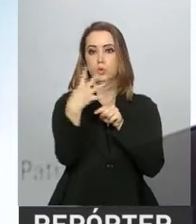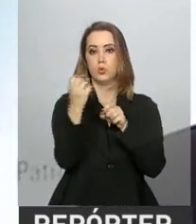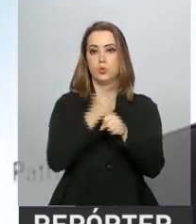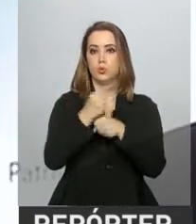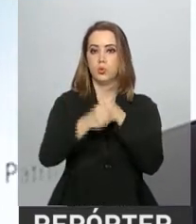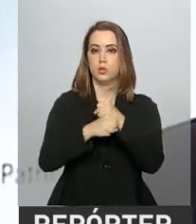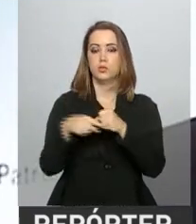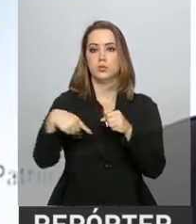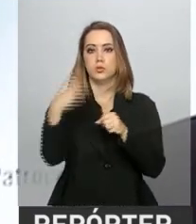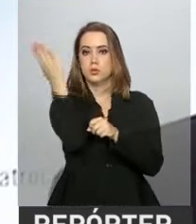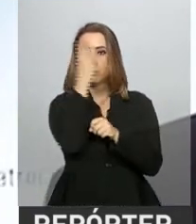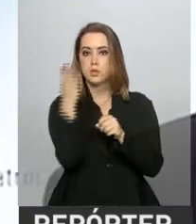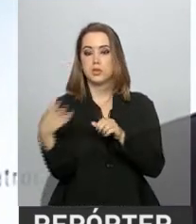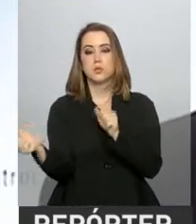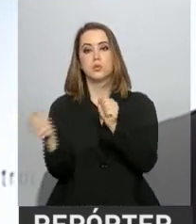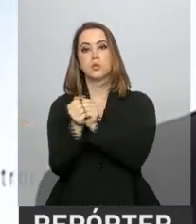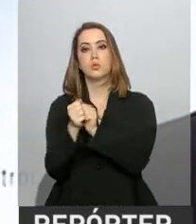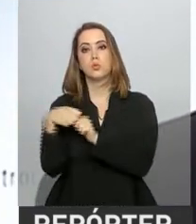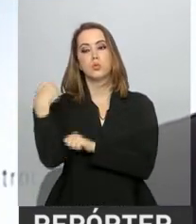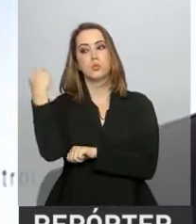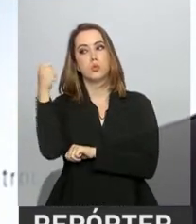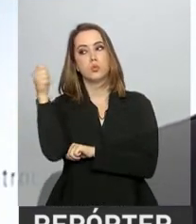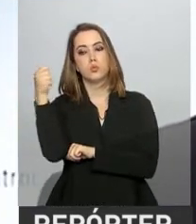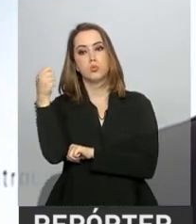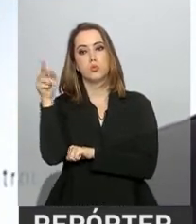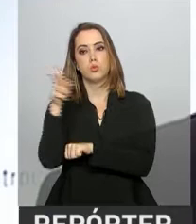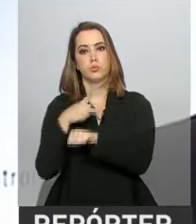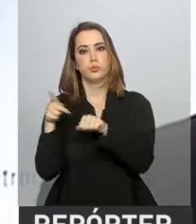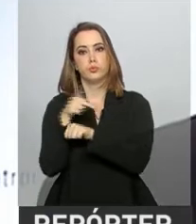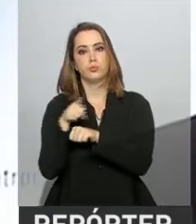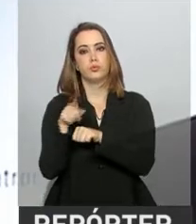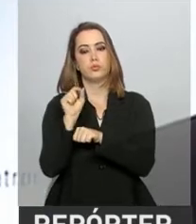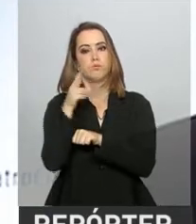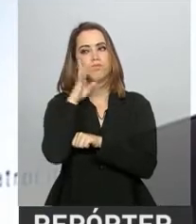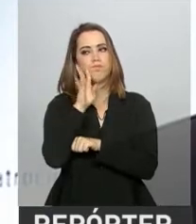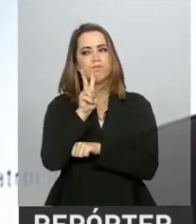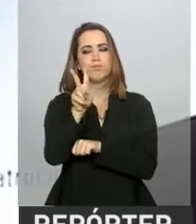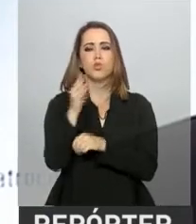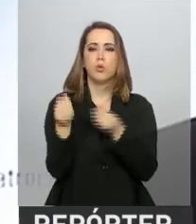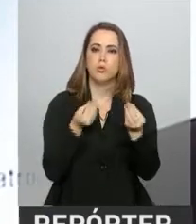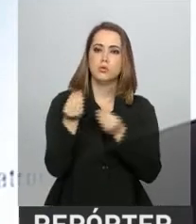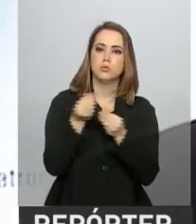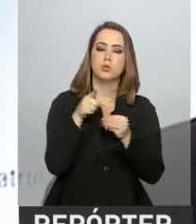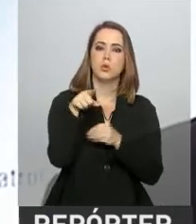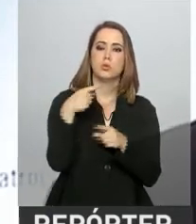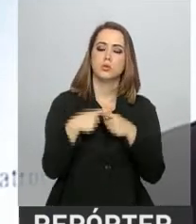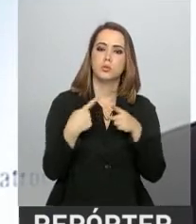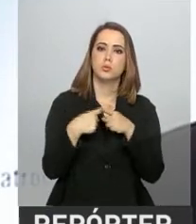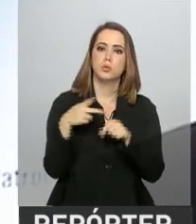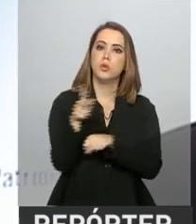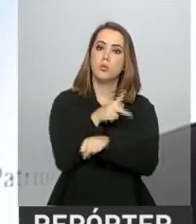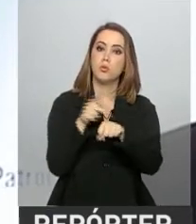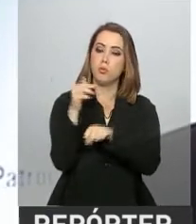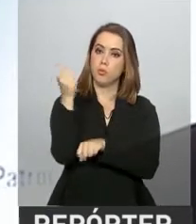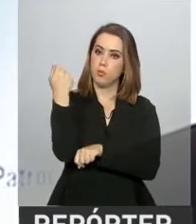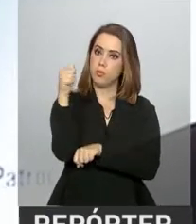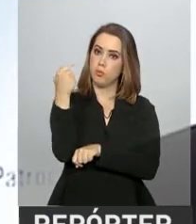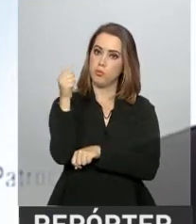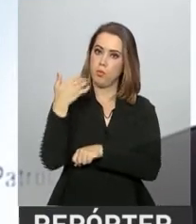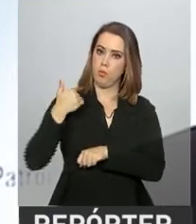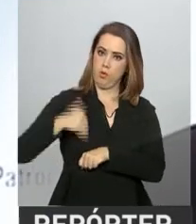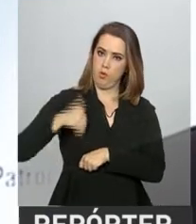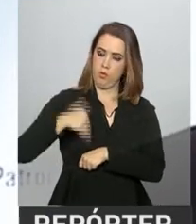os empresários do setor para indústrias do setor haja vista que a argentina representa mais de